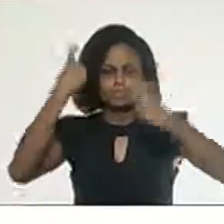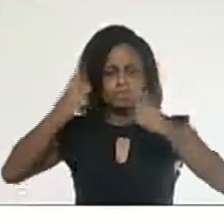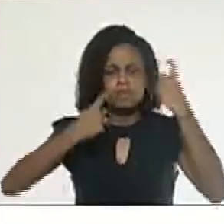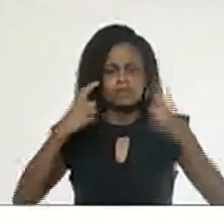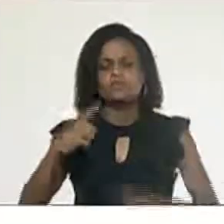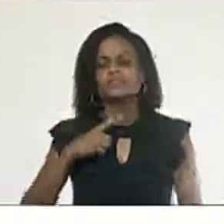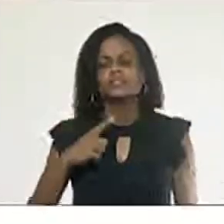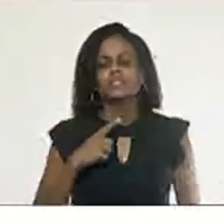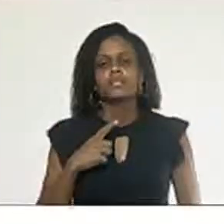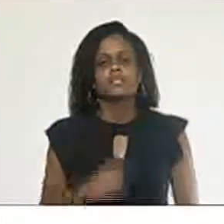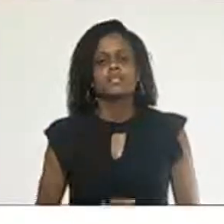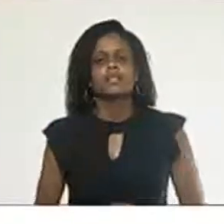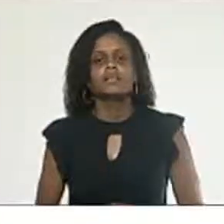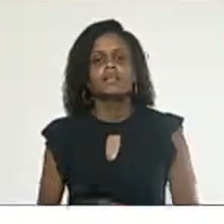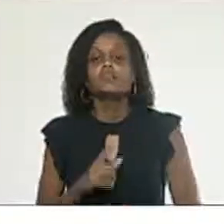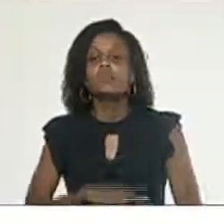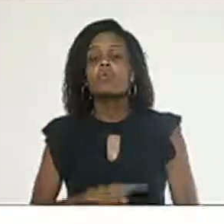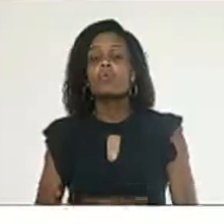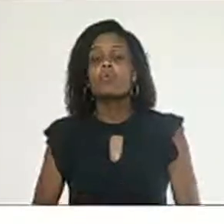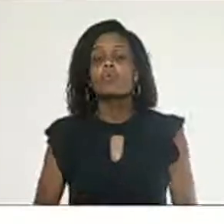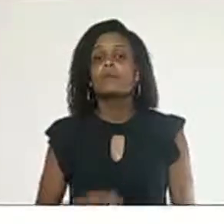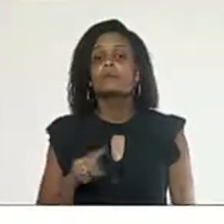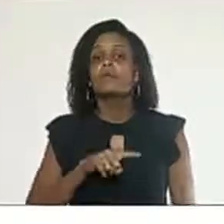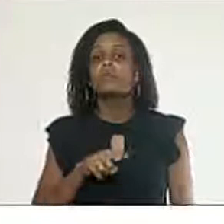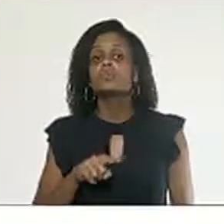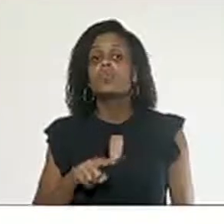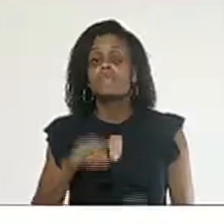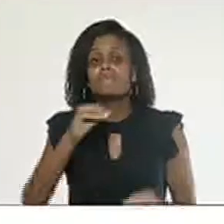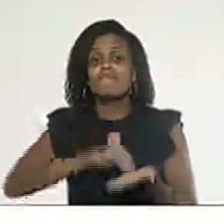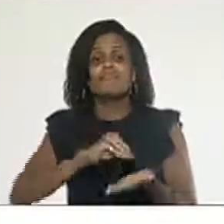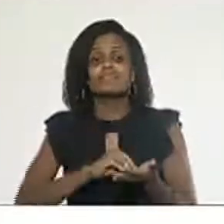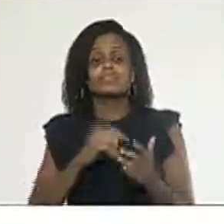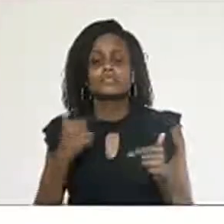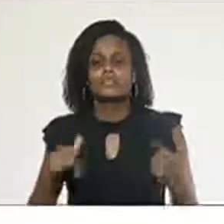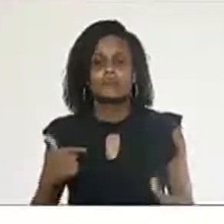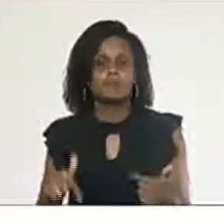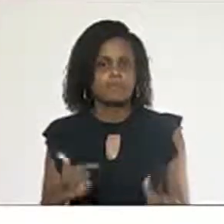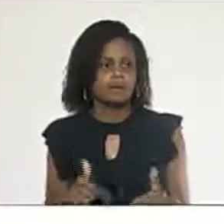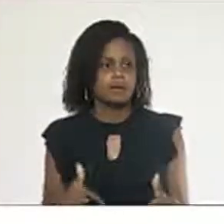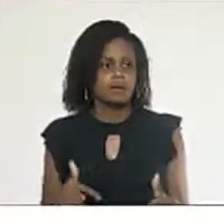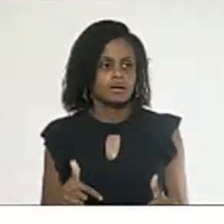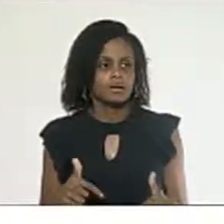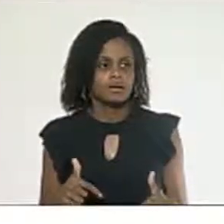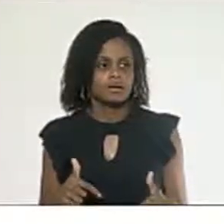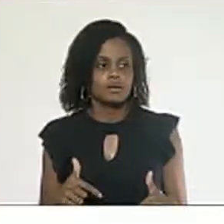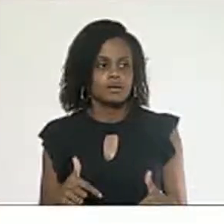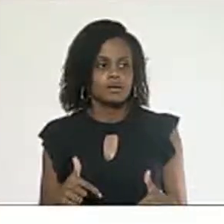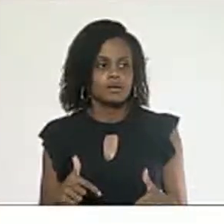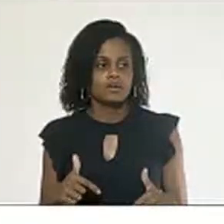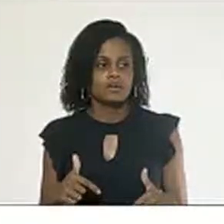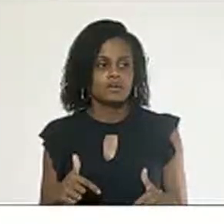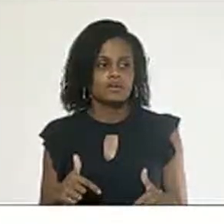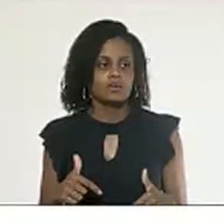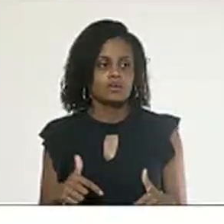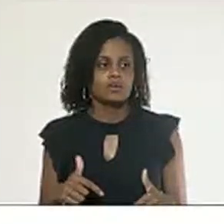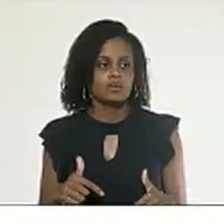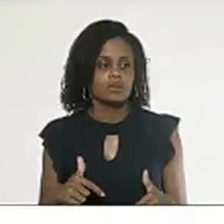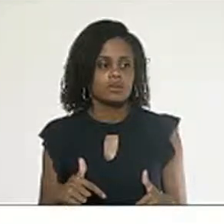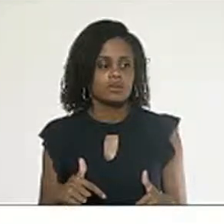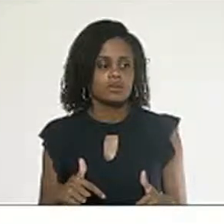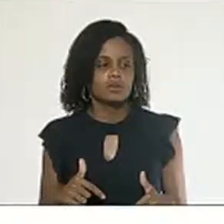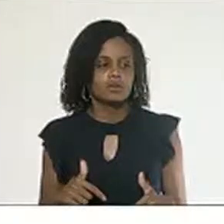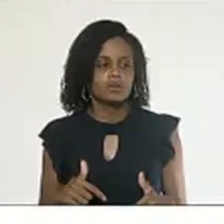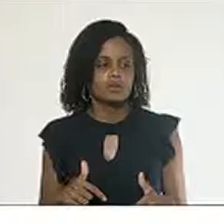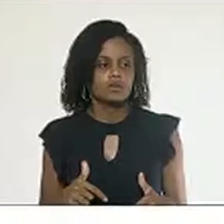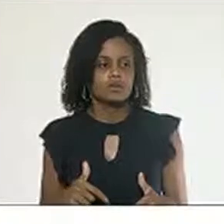no momento onde o desemprego, senhor presidente, chegou a 13 bi. Isso